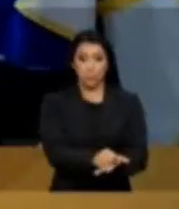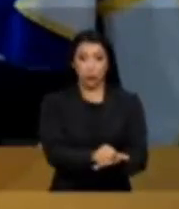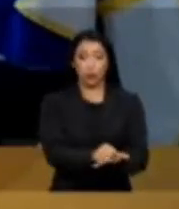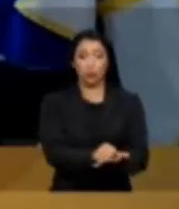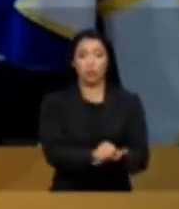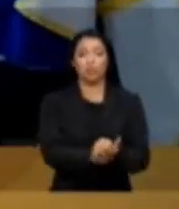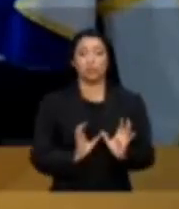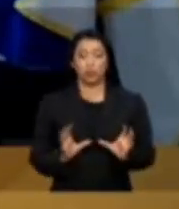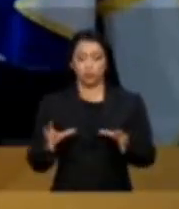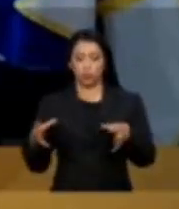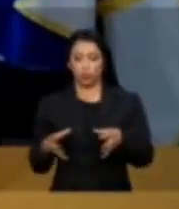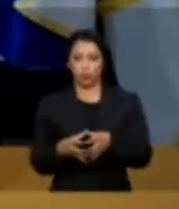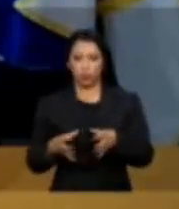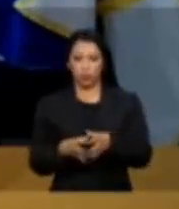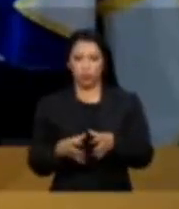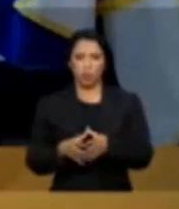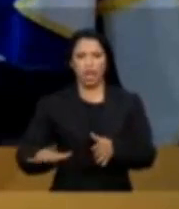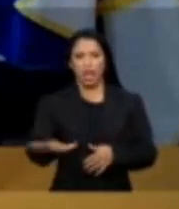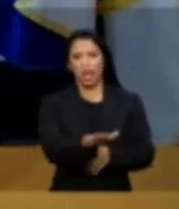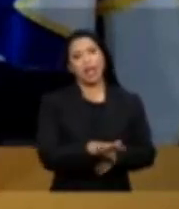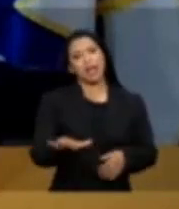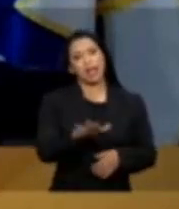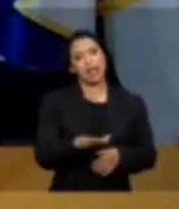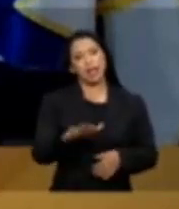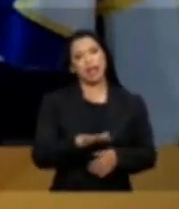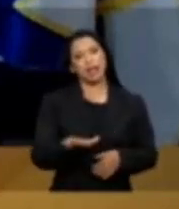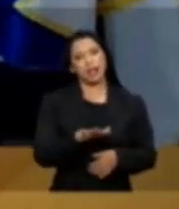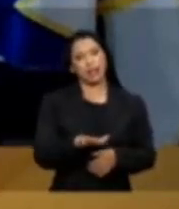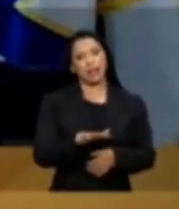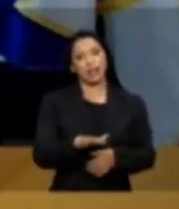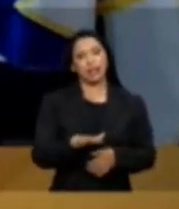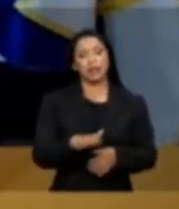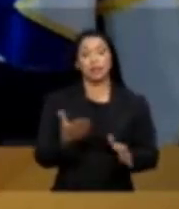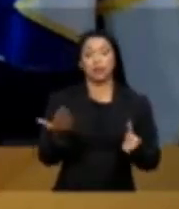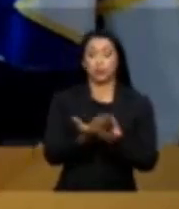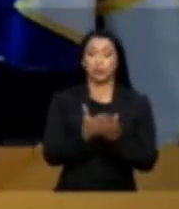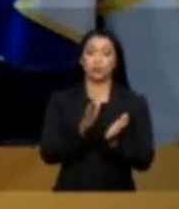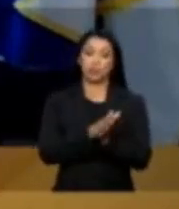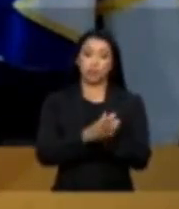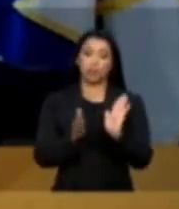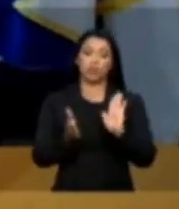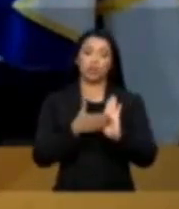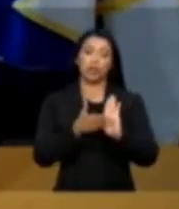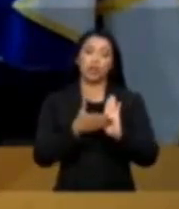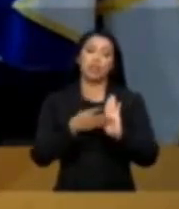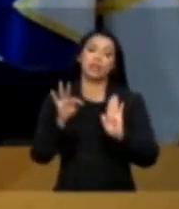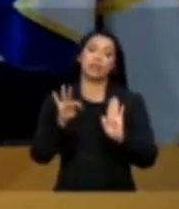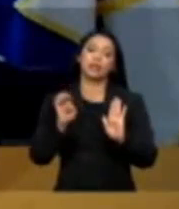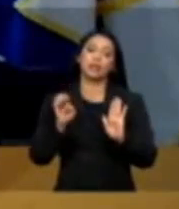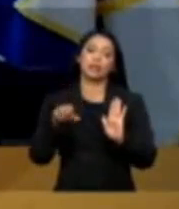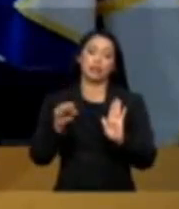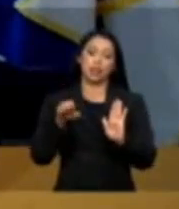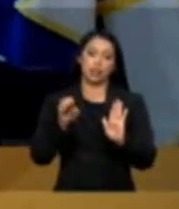etnia Xoklen sobre a área objeto da disputa, propondo a fixação da seguinte